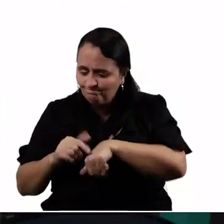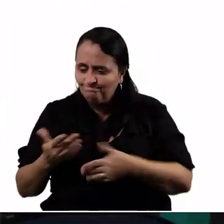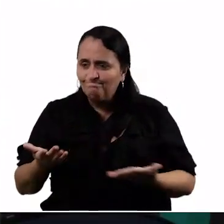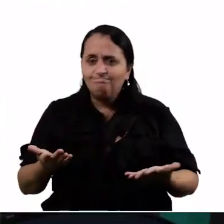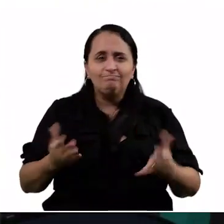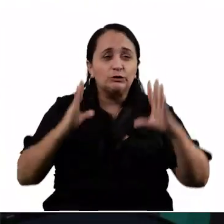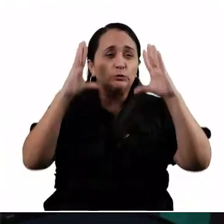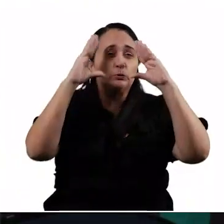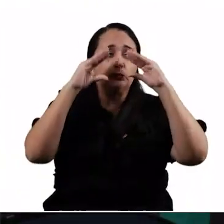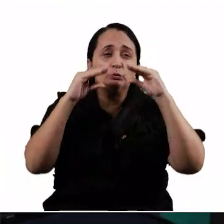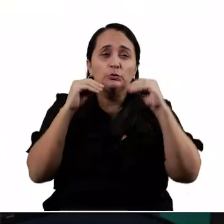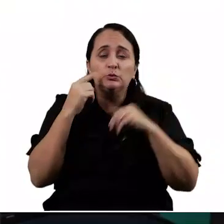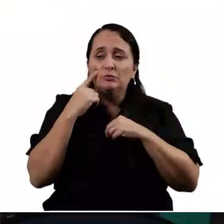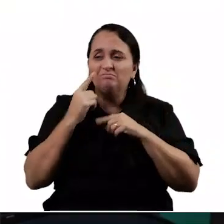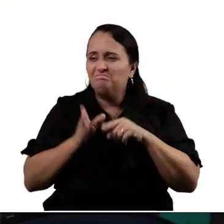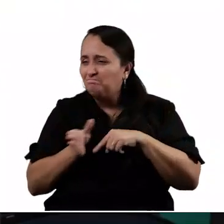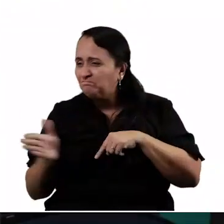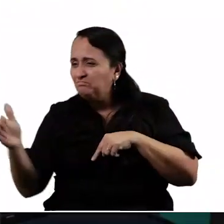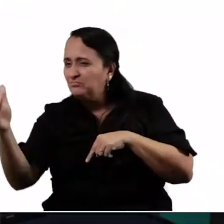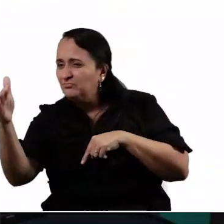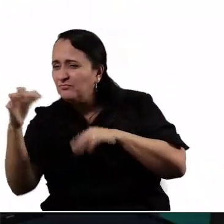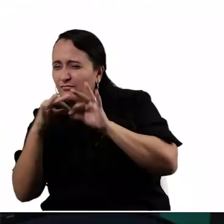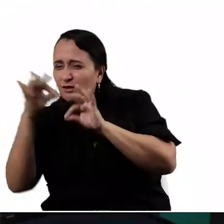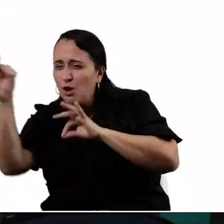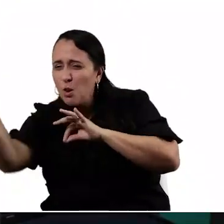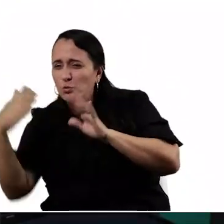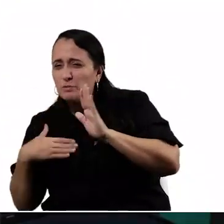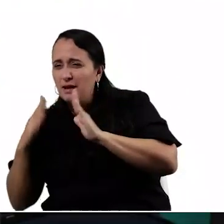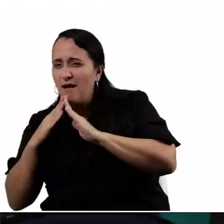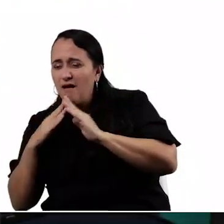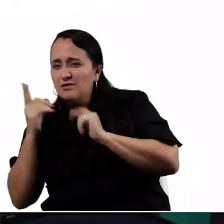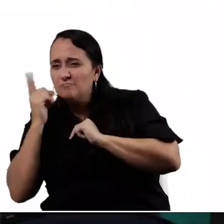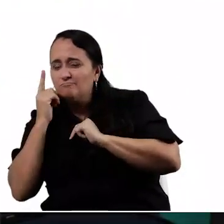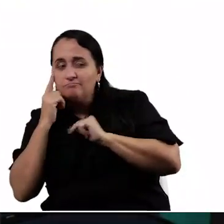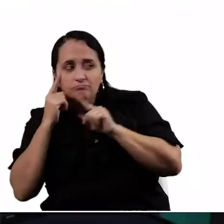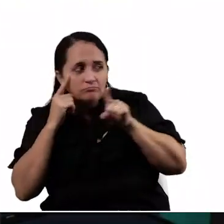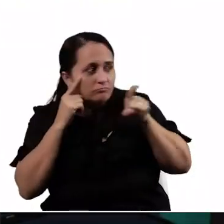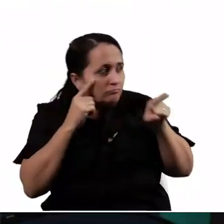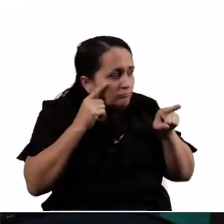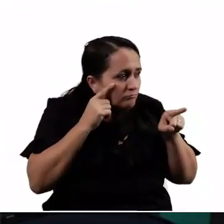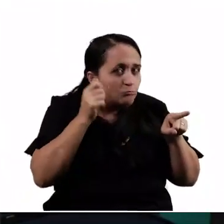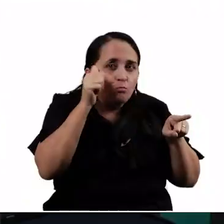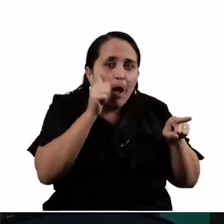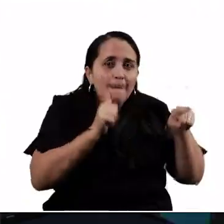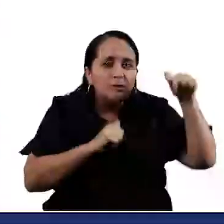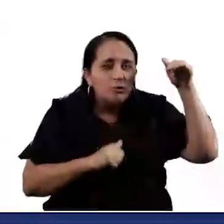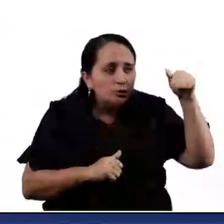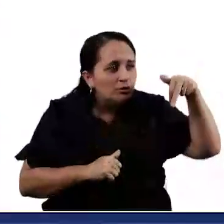ia demorar mais para chegar em casa né ela viu a menininha atravessando o cemitério resolveu fazer a mesma coisa